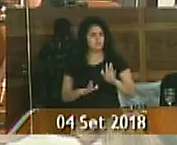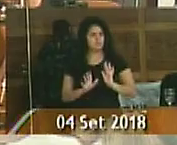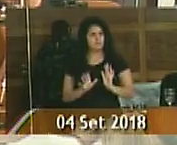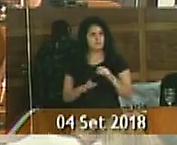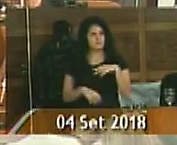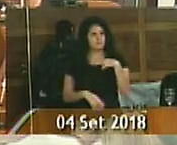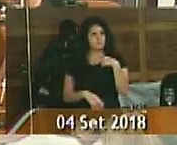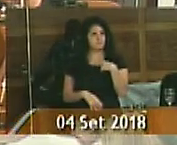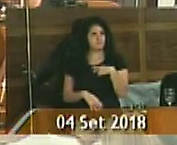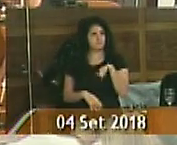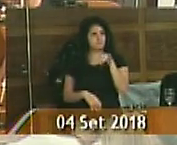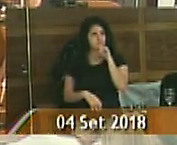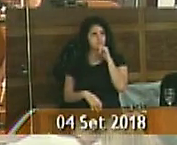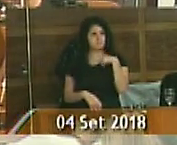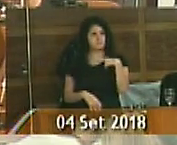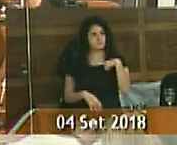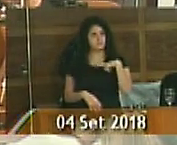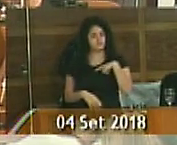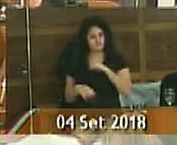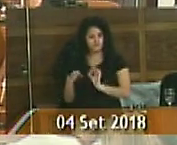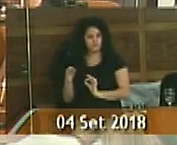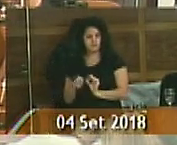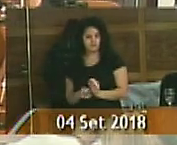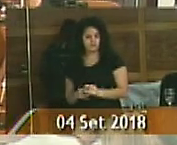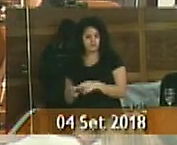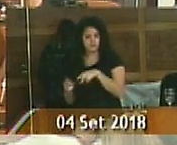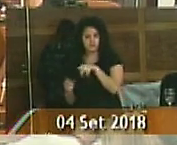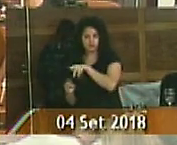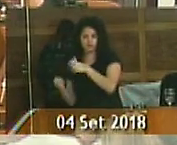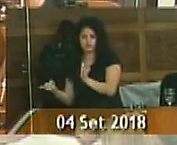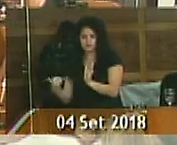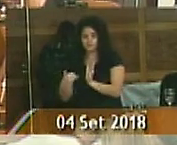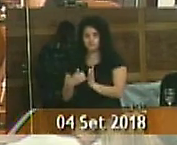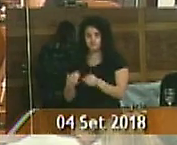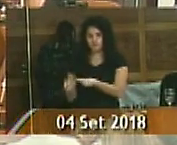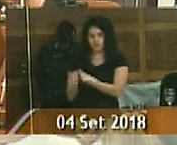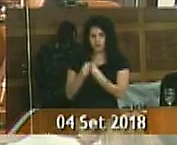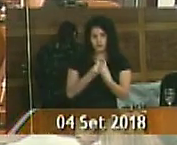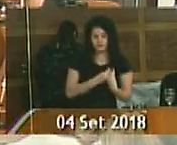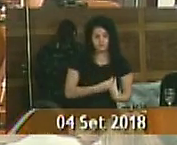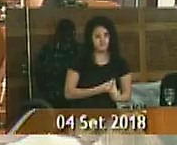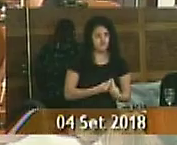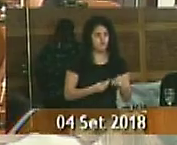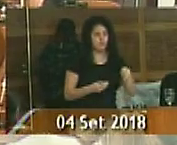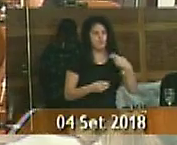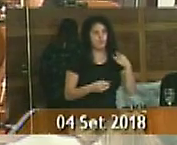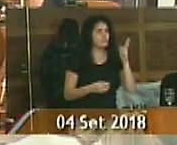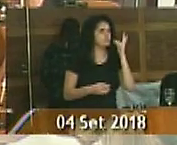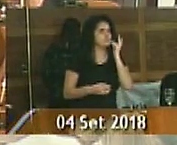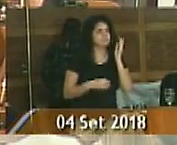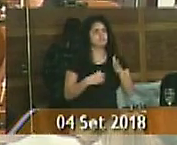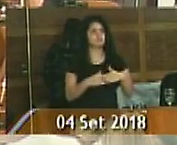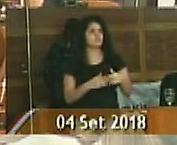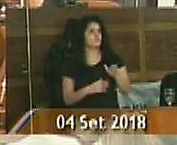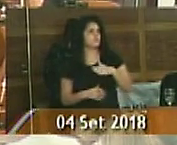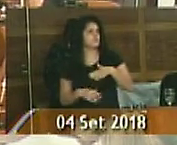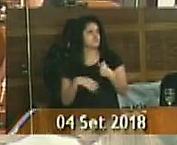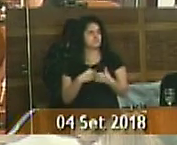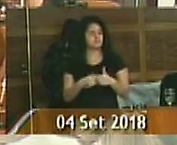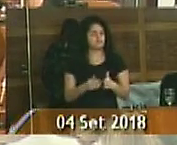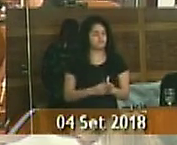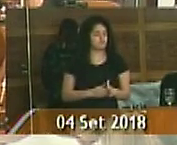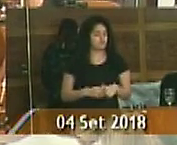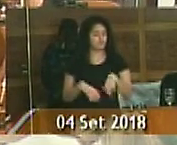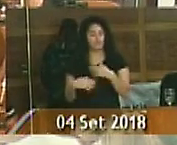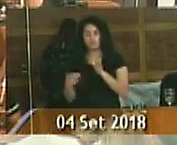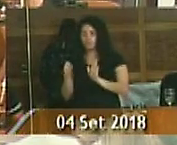alguns administradores que a sua indicação chega lá, a indicação de outro vereador, a minha, né? Às